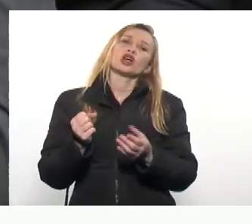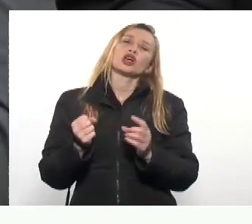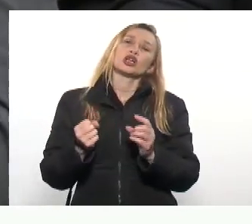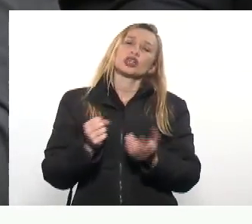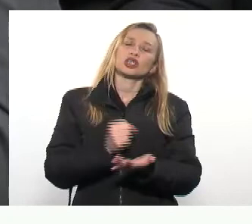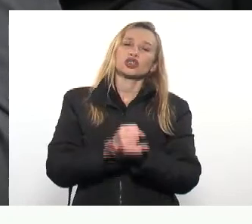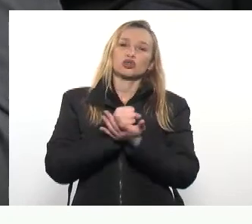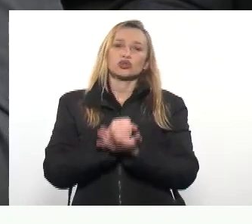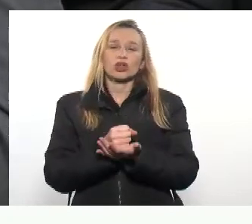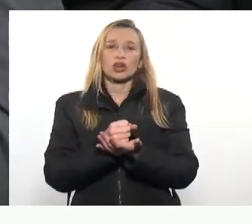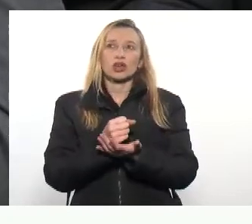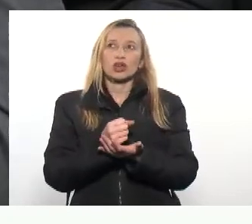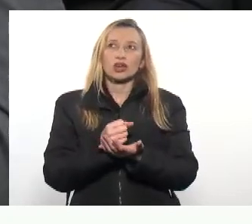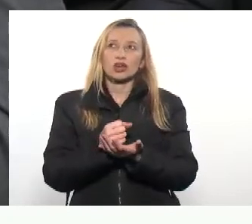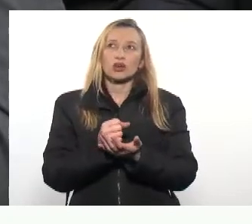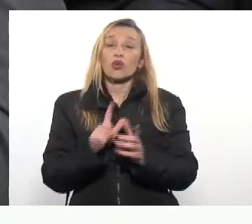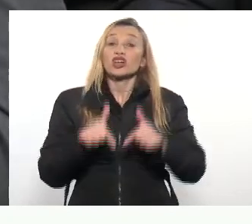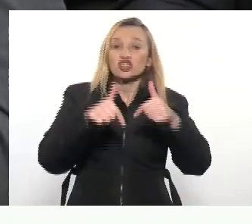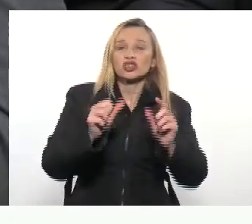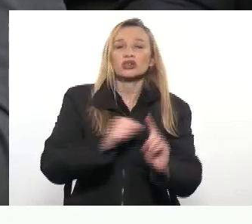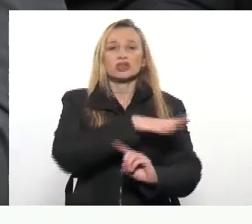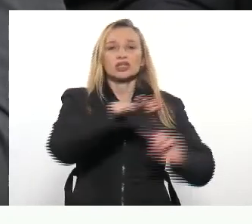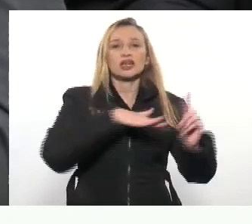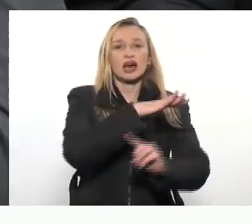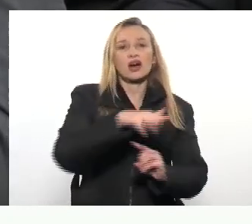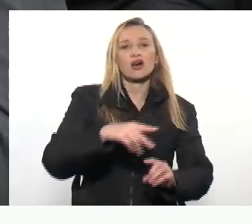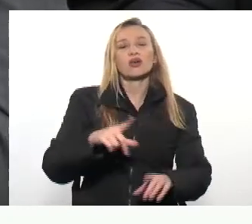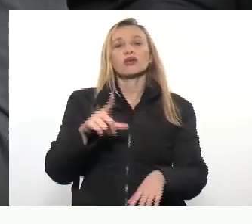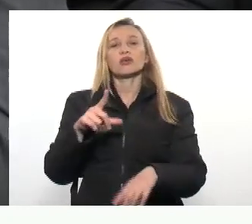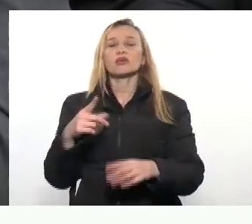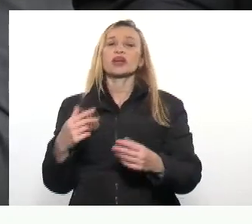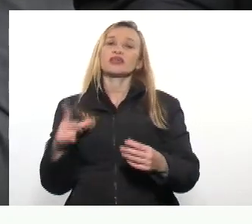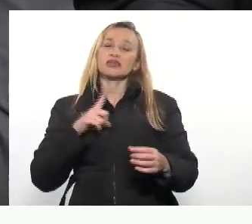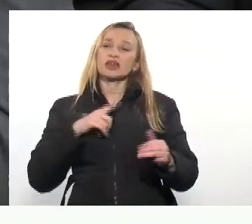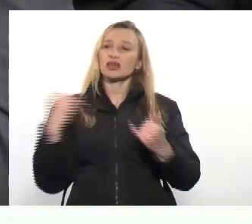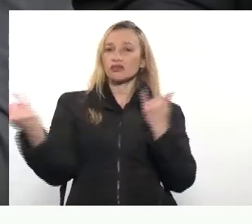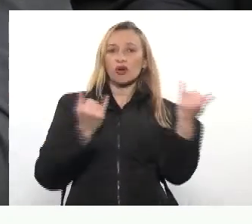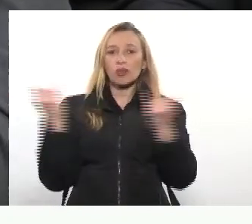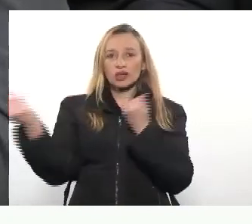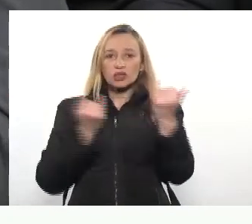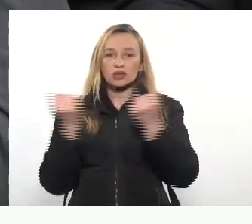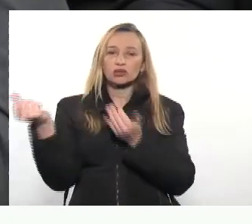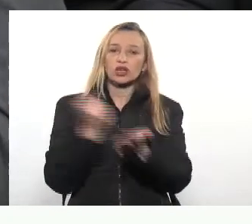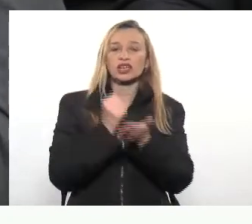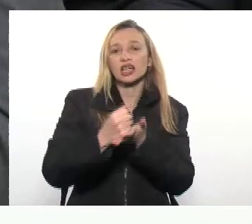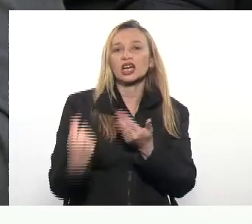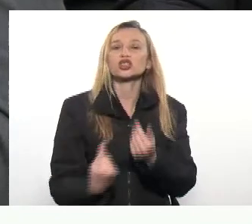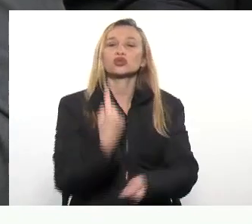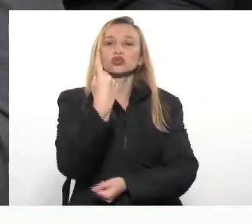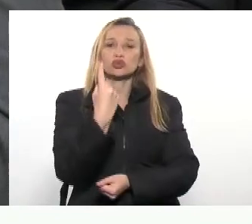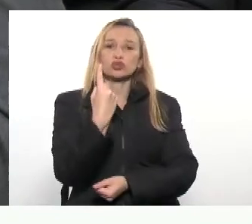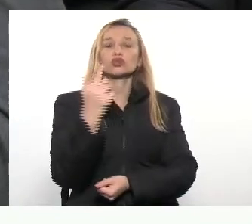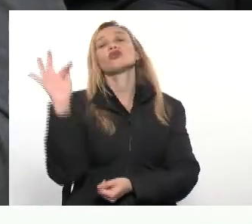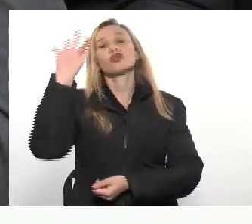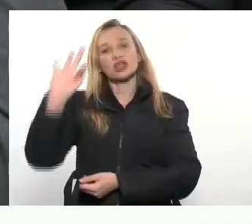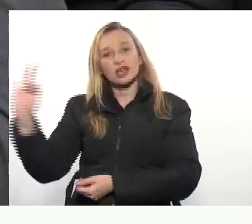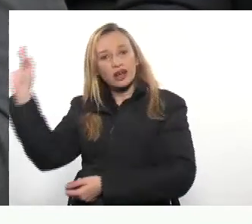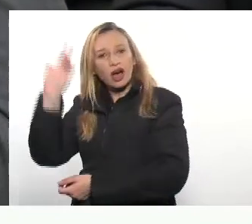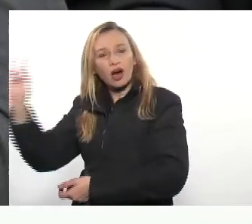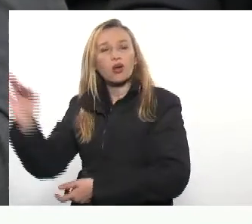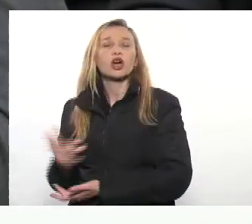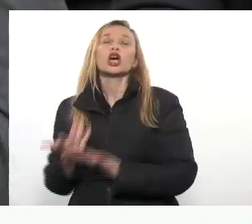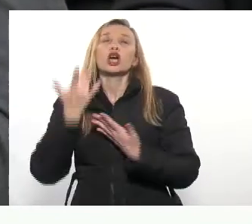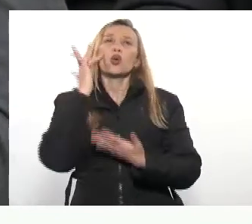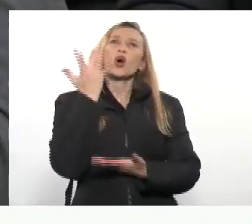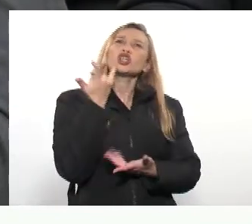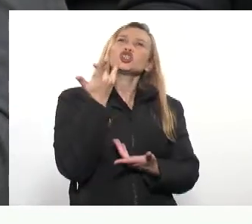para validar essas informações do Cadastro Único Federal, por exemplo. Então, no